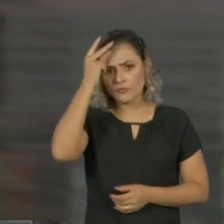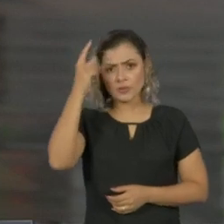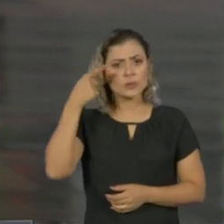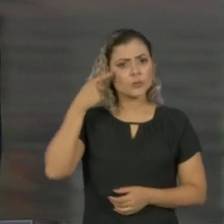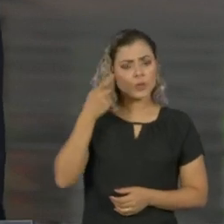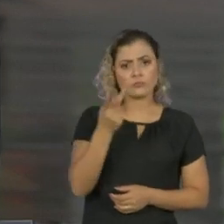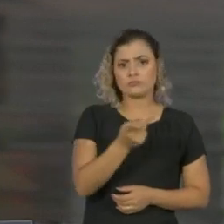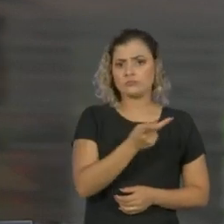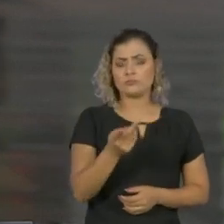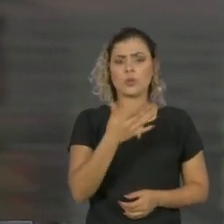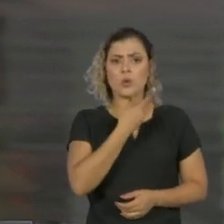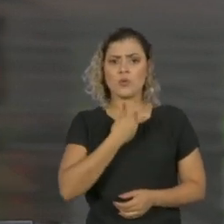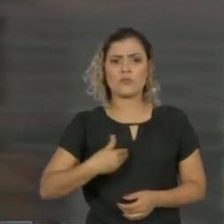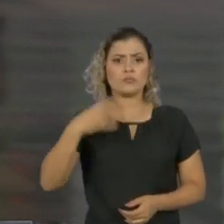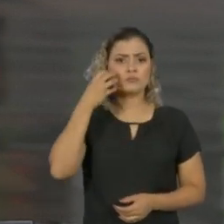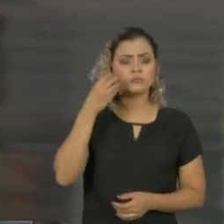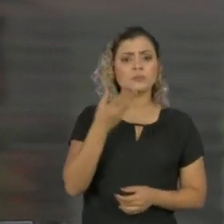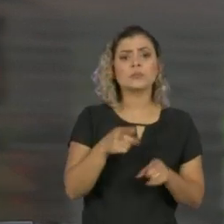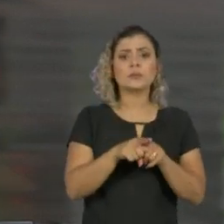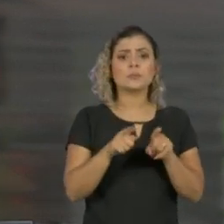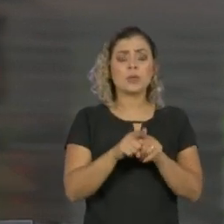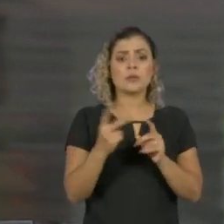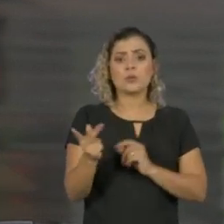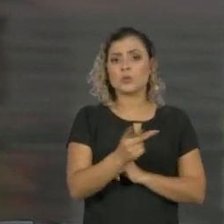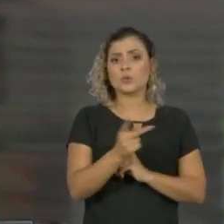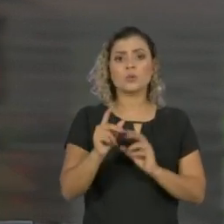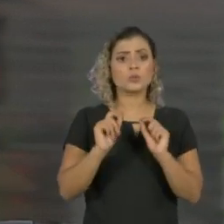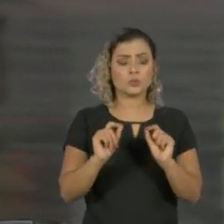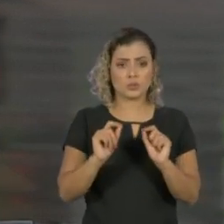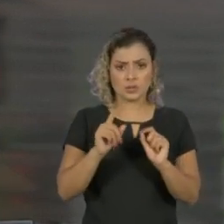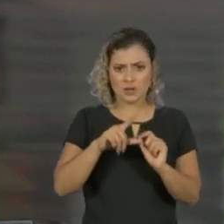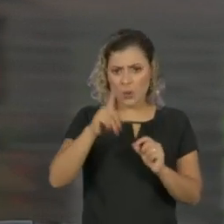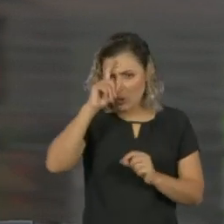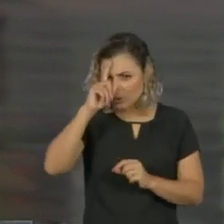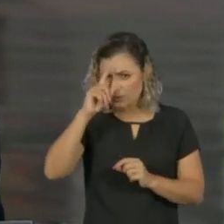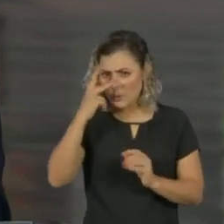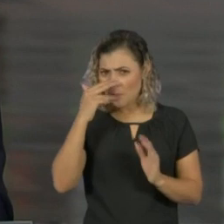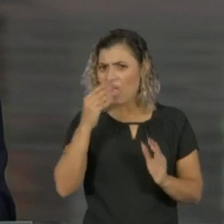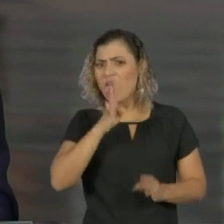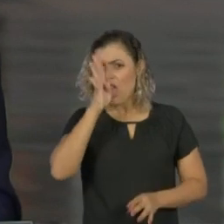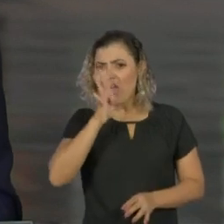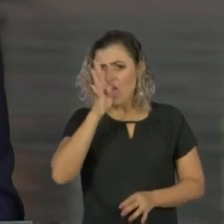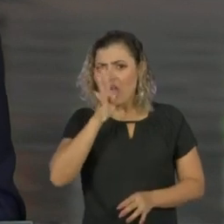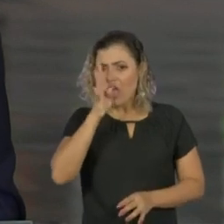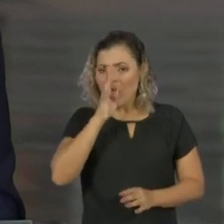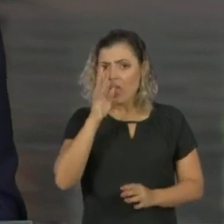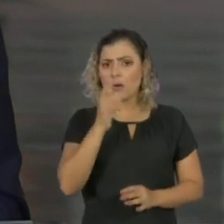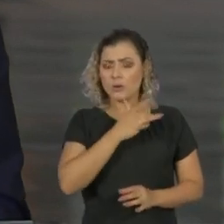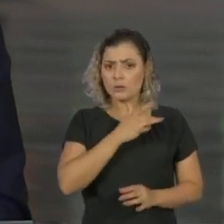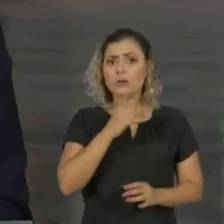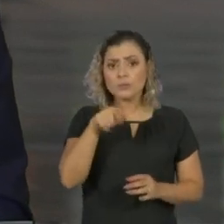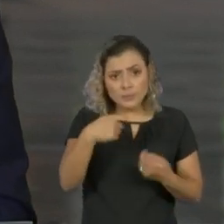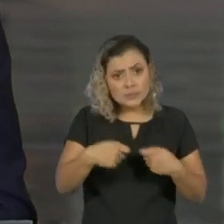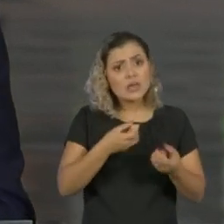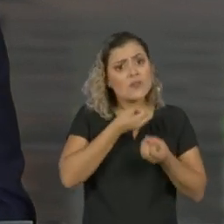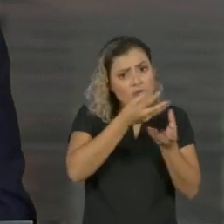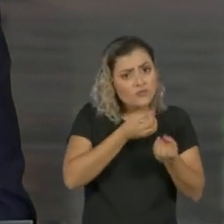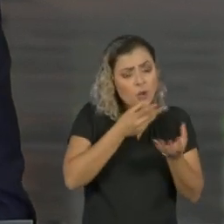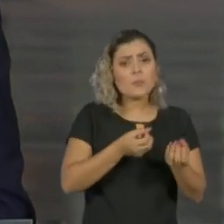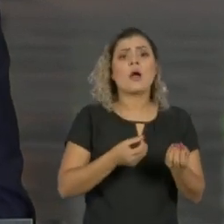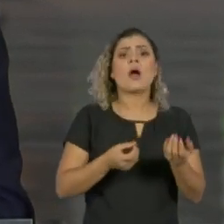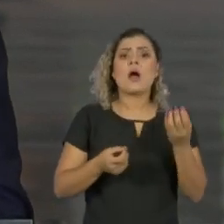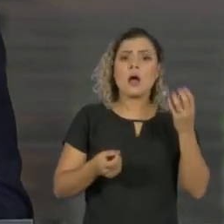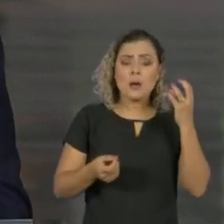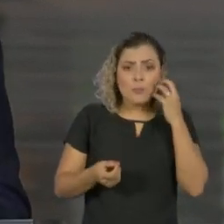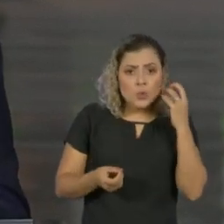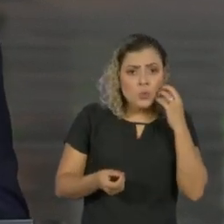sobre isso e se, de fato, o hospital infringiu essa recomendação da Secretaria da Saúde, que seria de comunicar às autoridades, e se